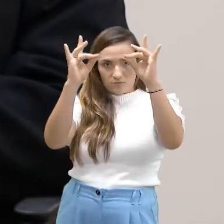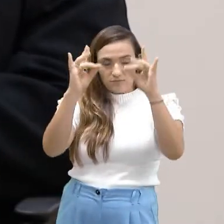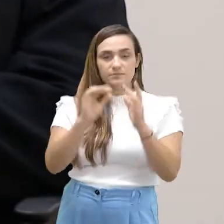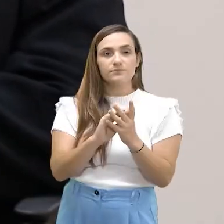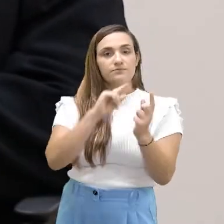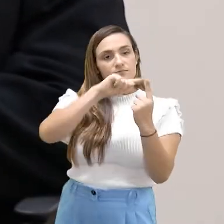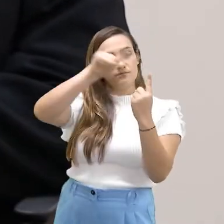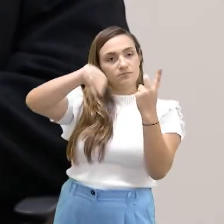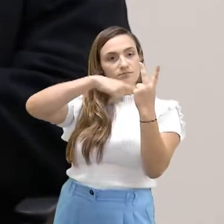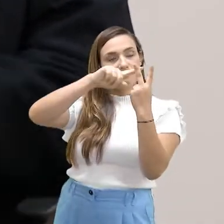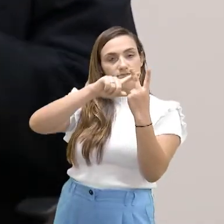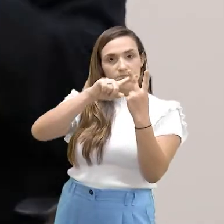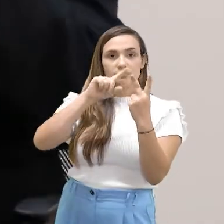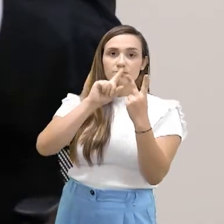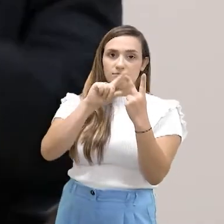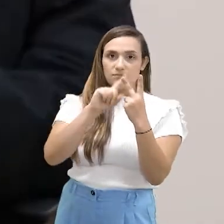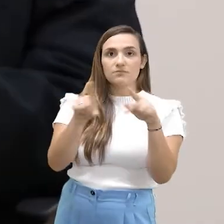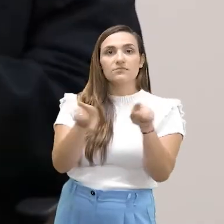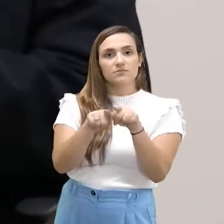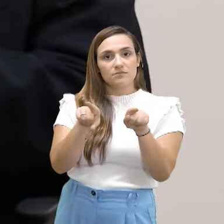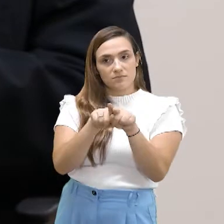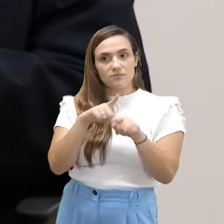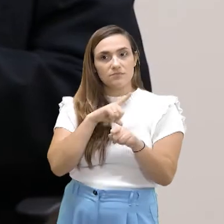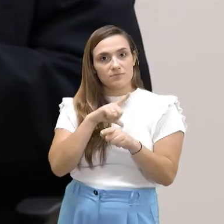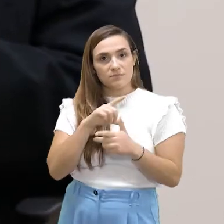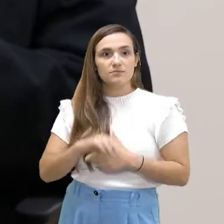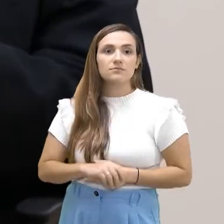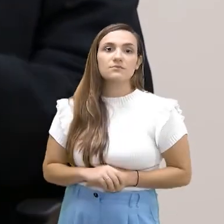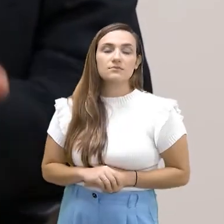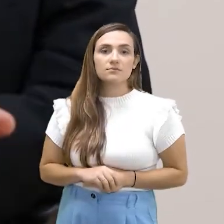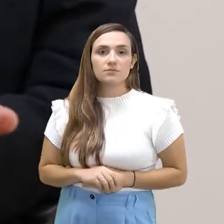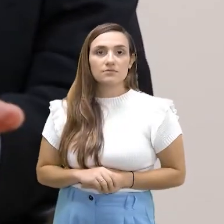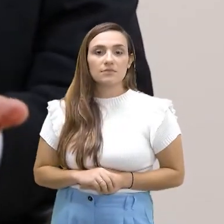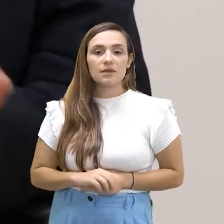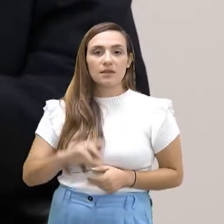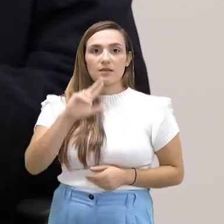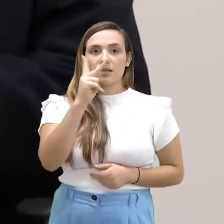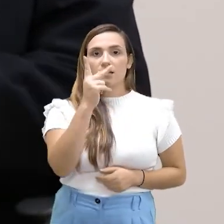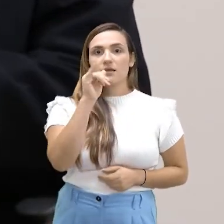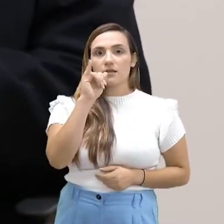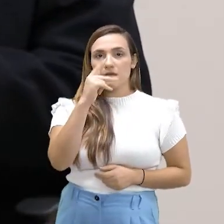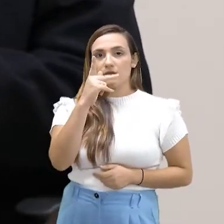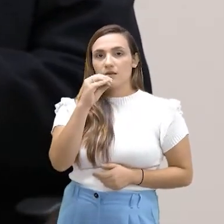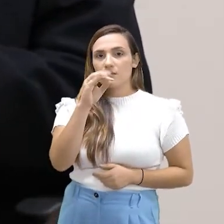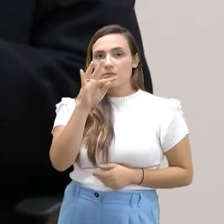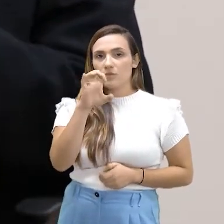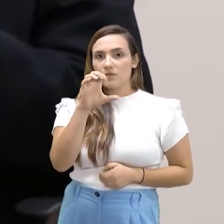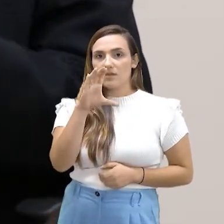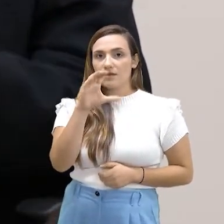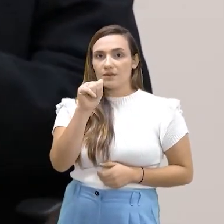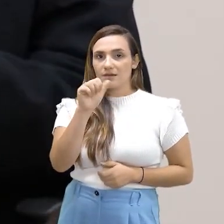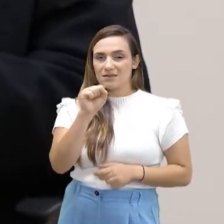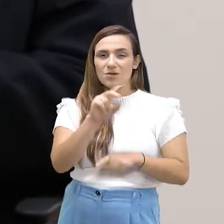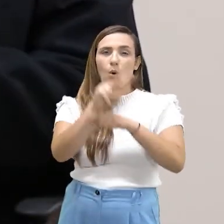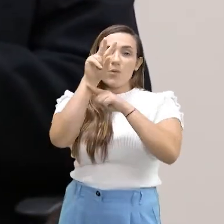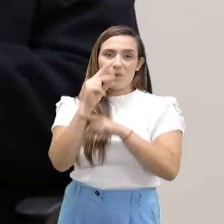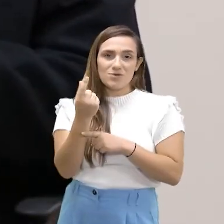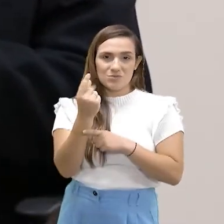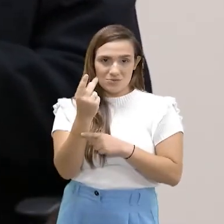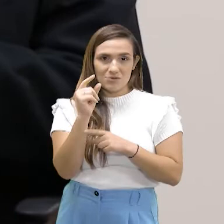de Registro de Imóveis. E ali também há o registro de hipotecas, de outras